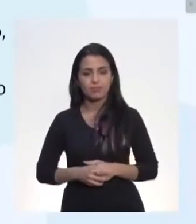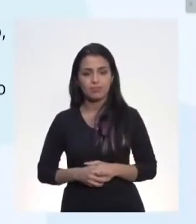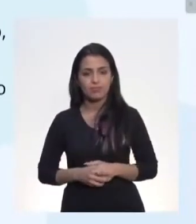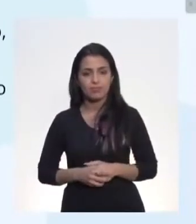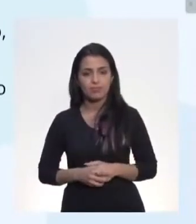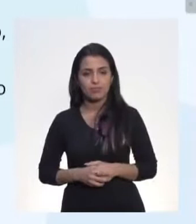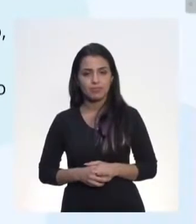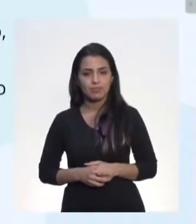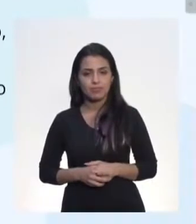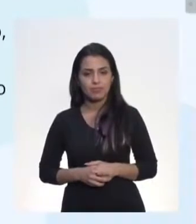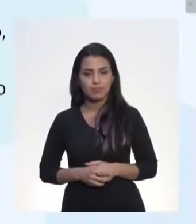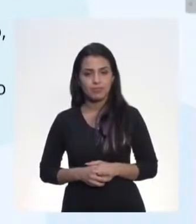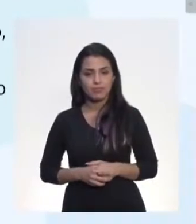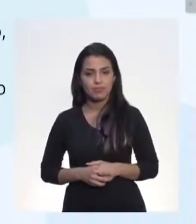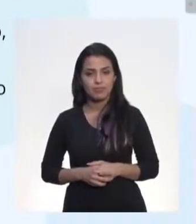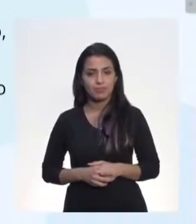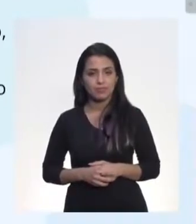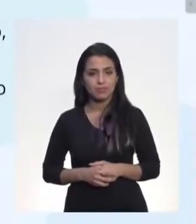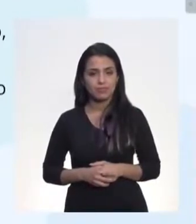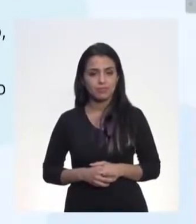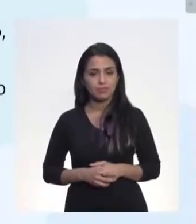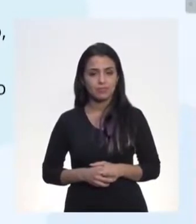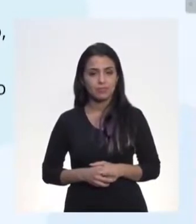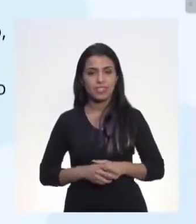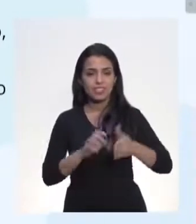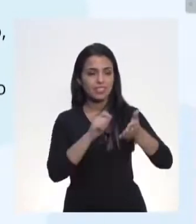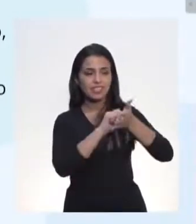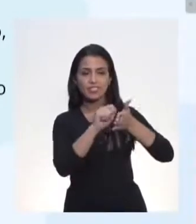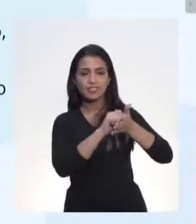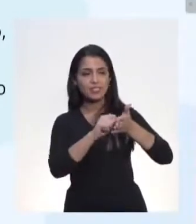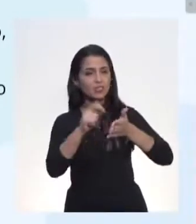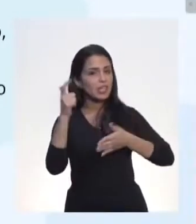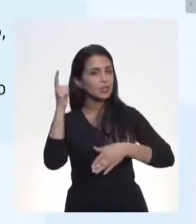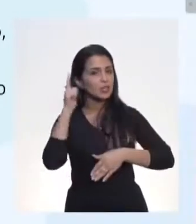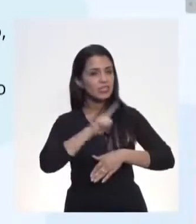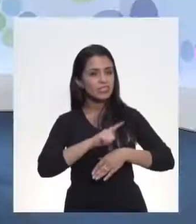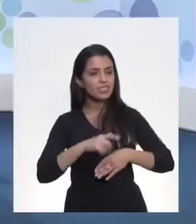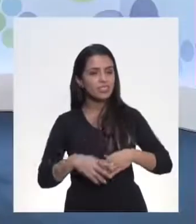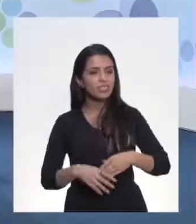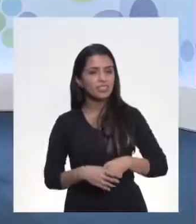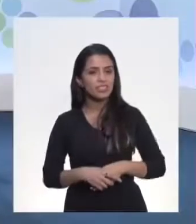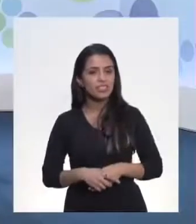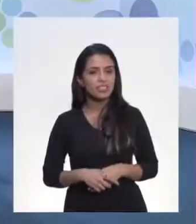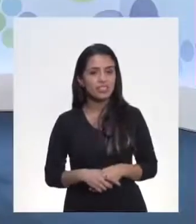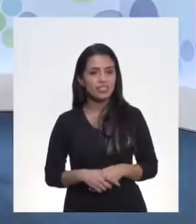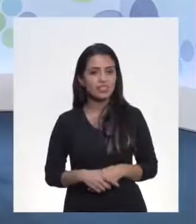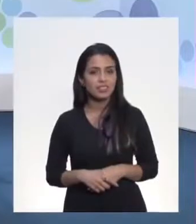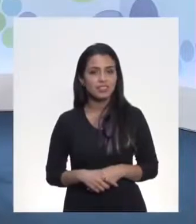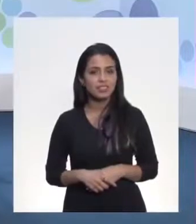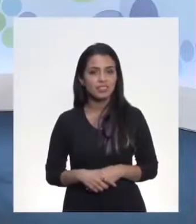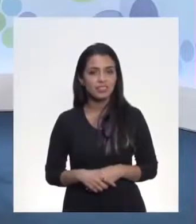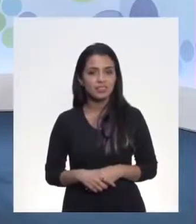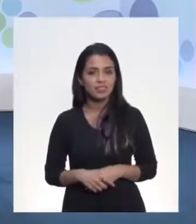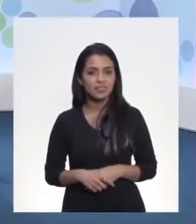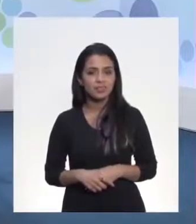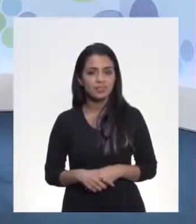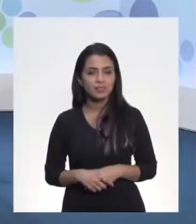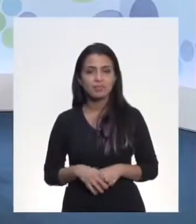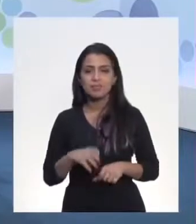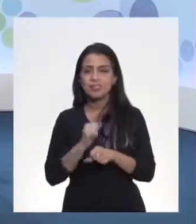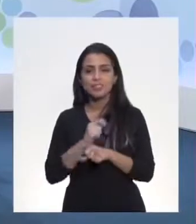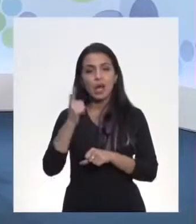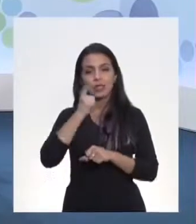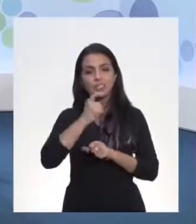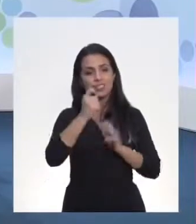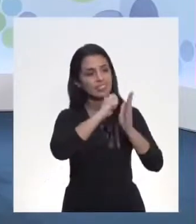E agora? Não consigo escrever. Não consegue escrever? Ah. Por que será? Volta aí rápido no negócio. Opa, lá, não acredito, gente. A gente não